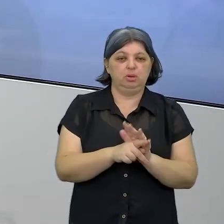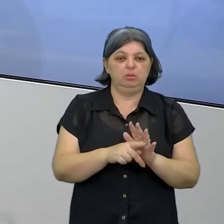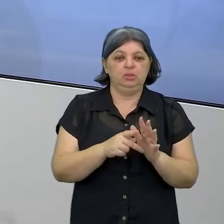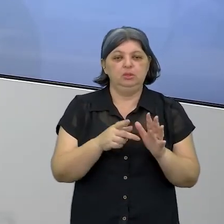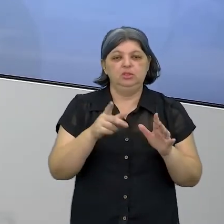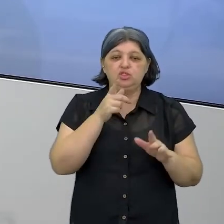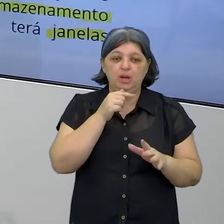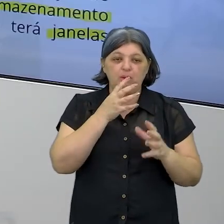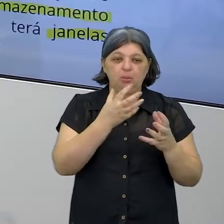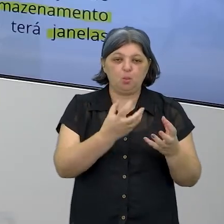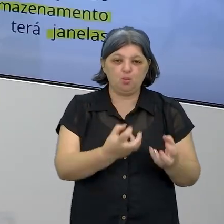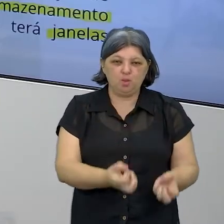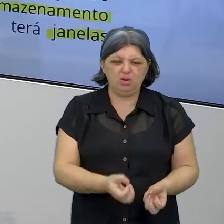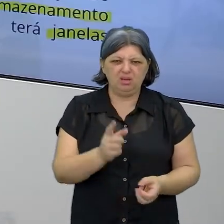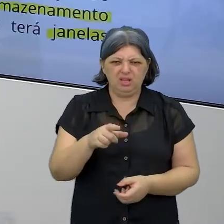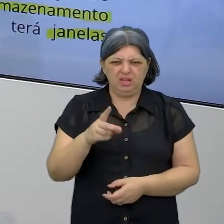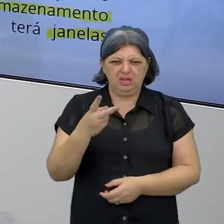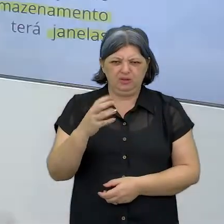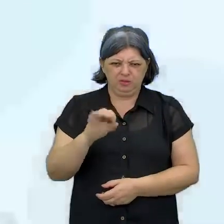seria 20%.